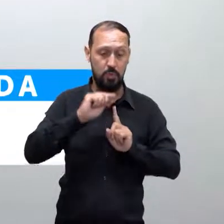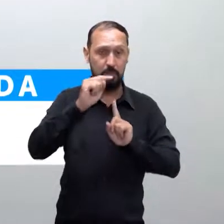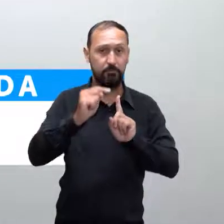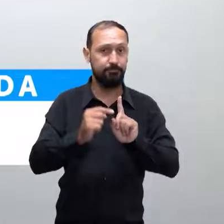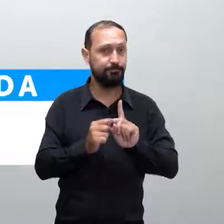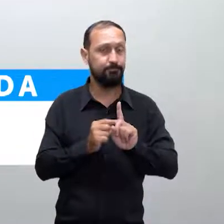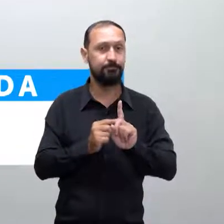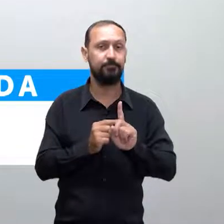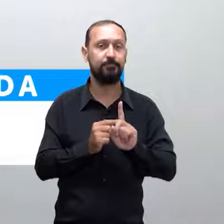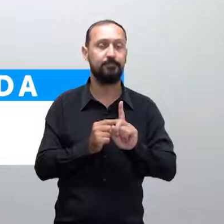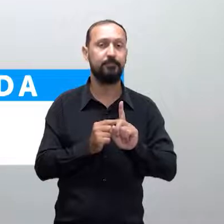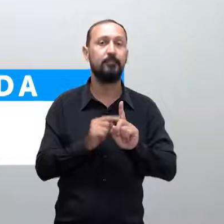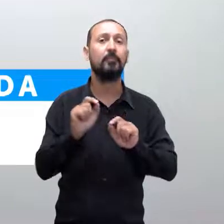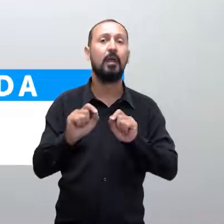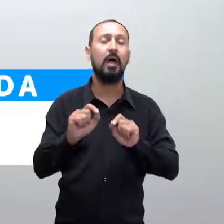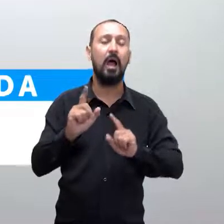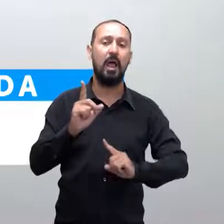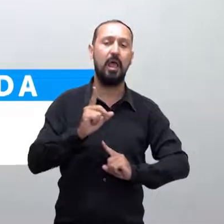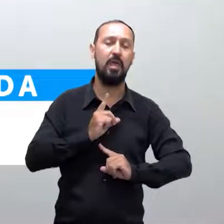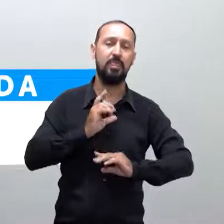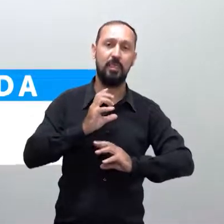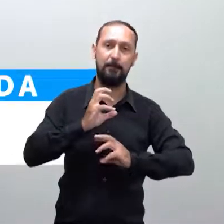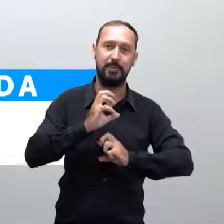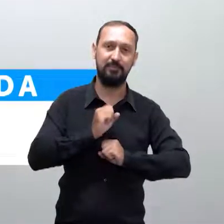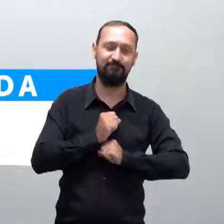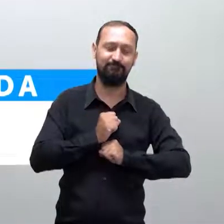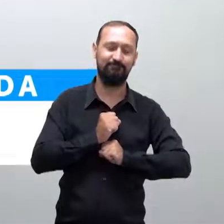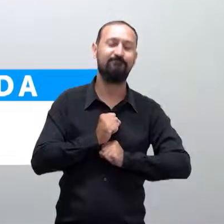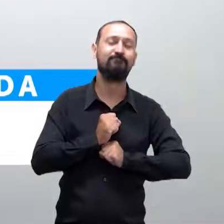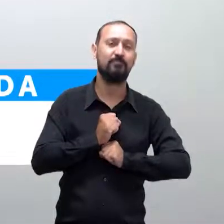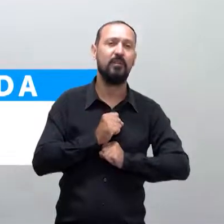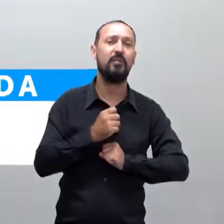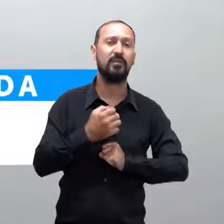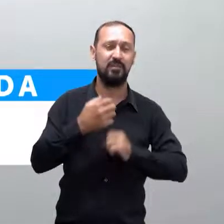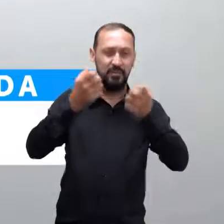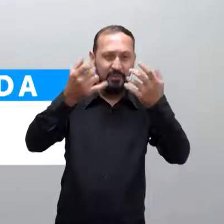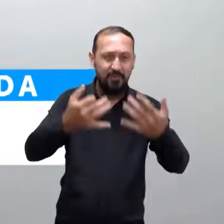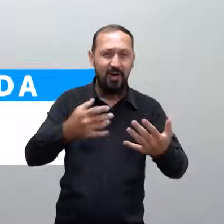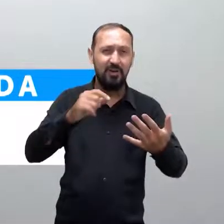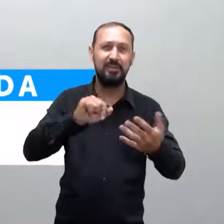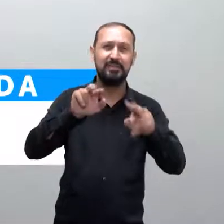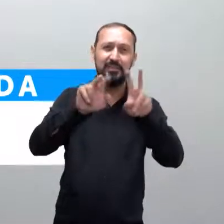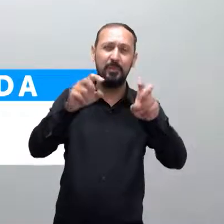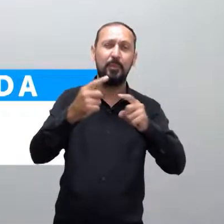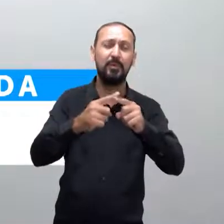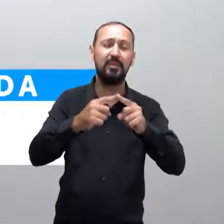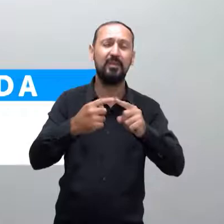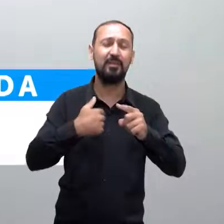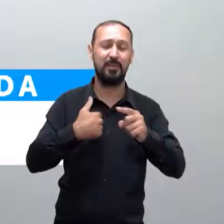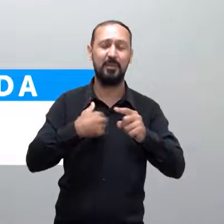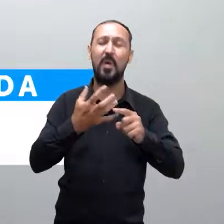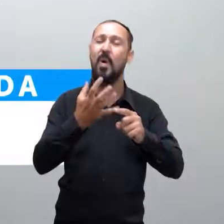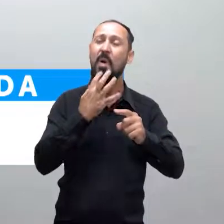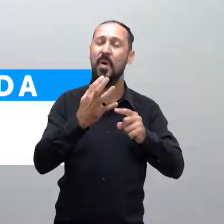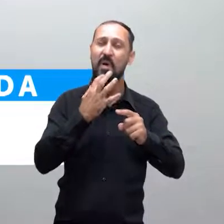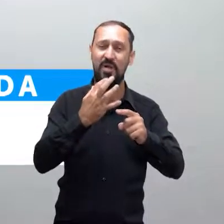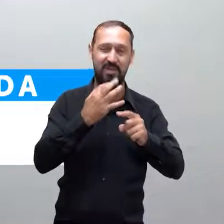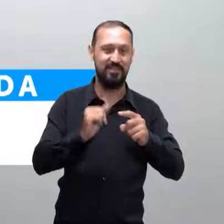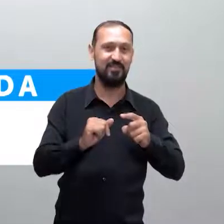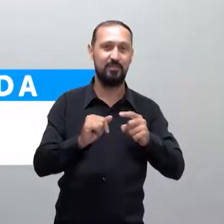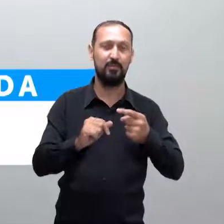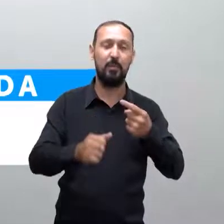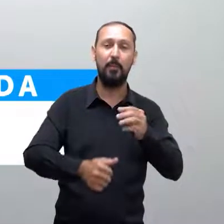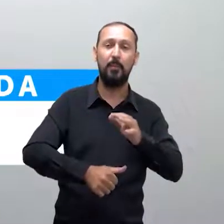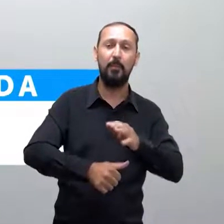a gestação, a depressão. E eu falo isso com conhecimento de causa, porque no meu primeiro filho, na minha primeira